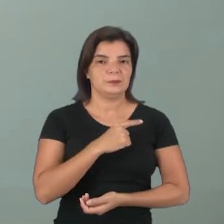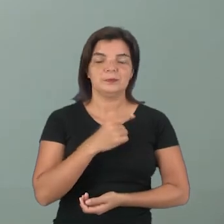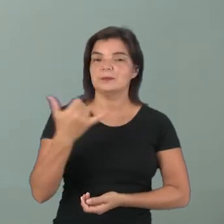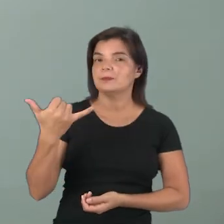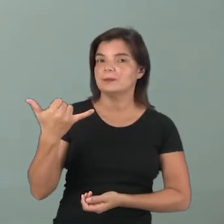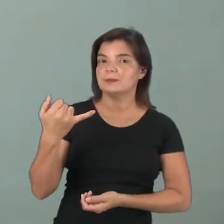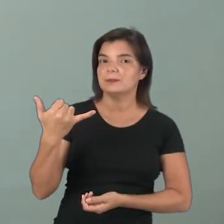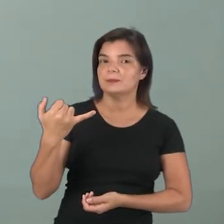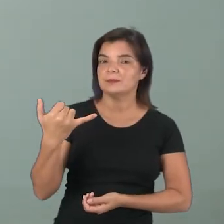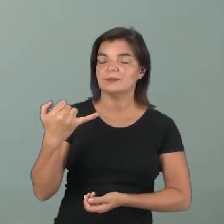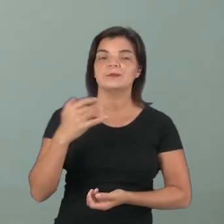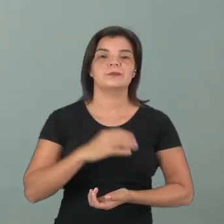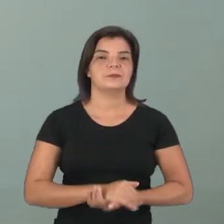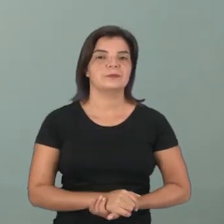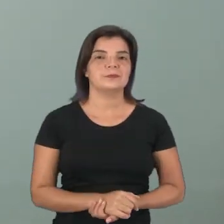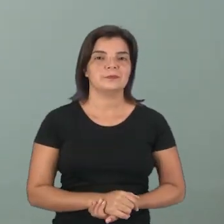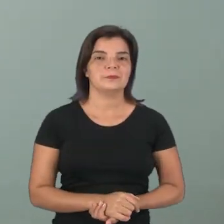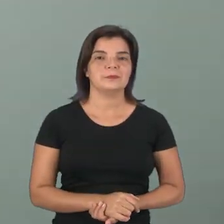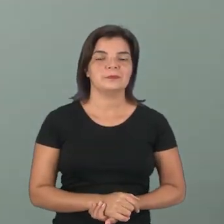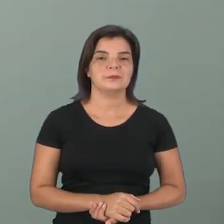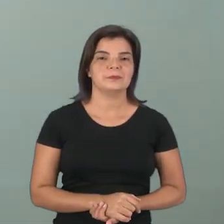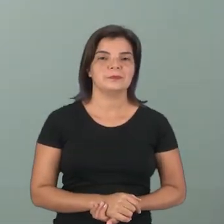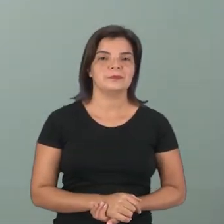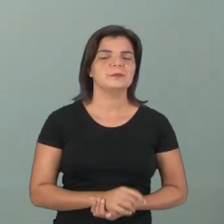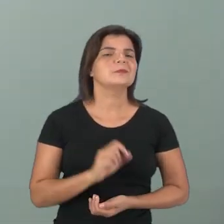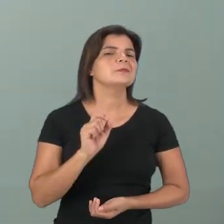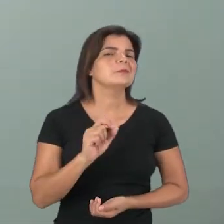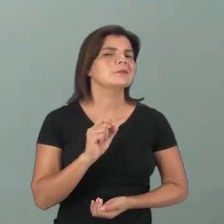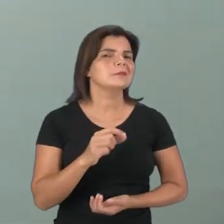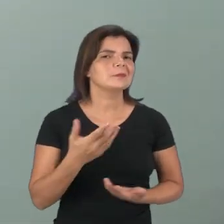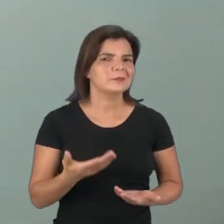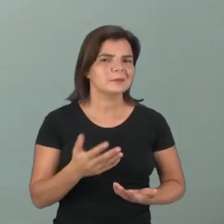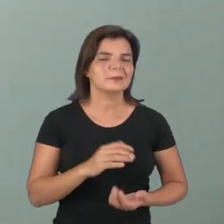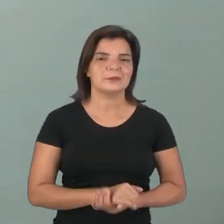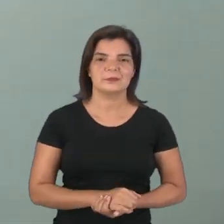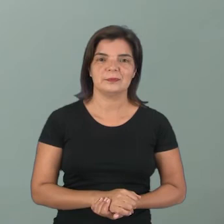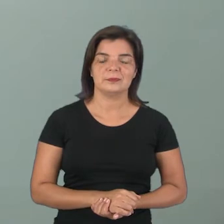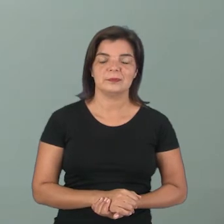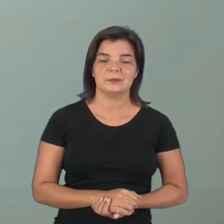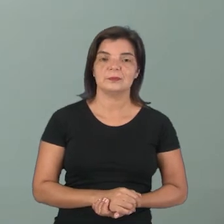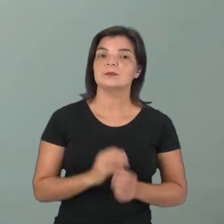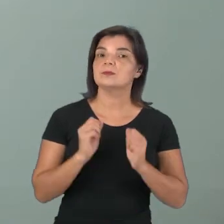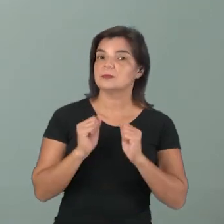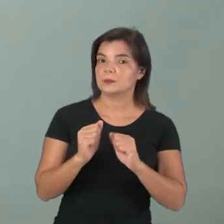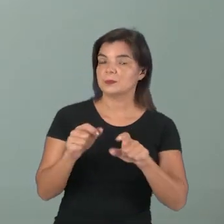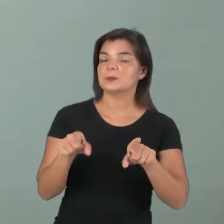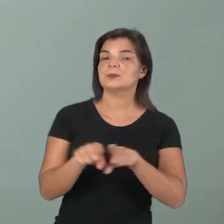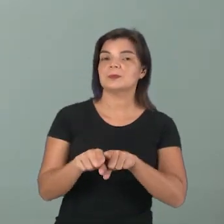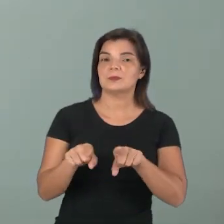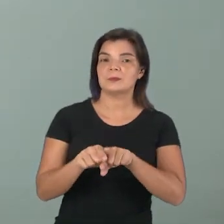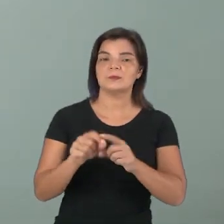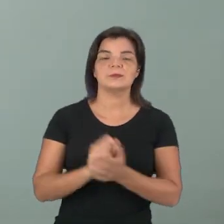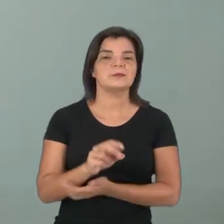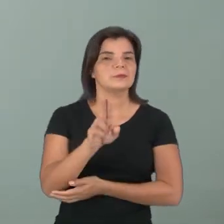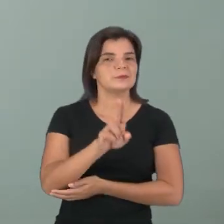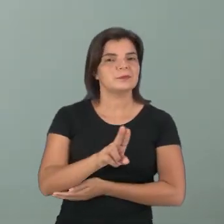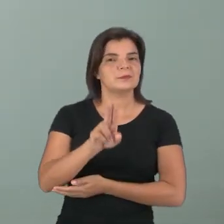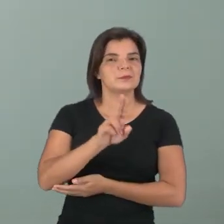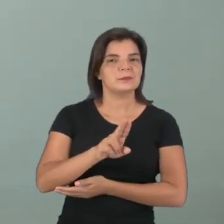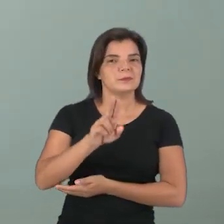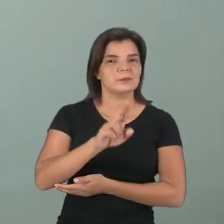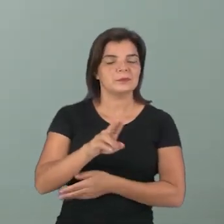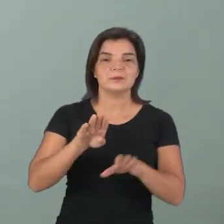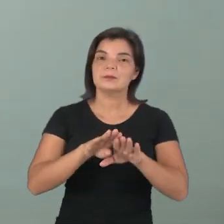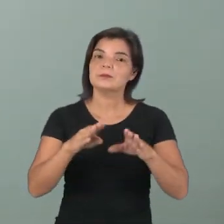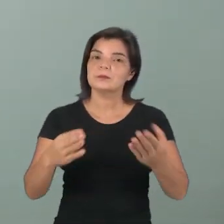a caneta. O que será que eu posso utilizar aqui da